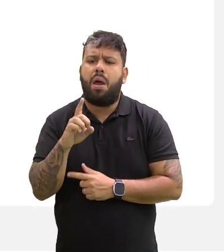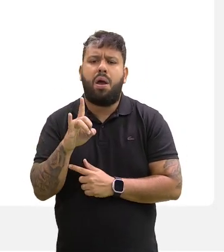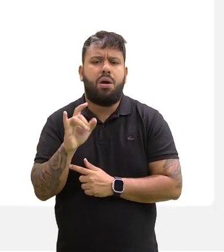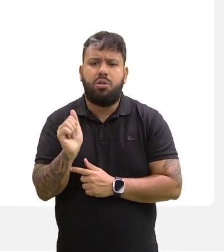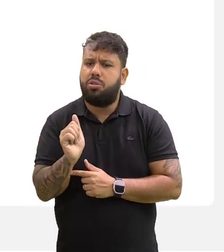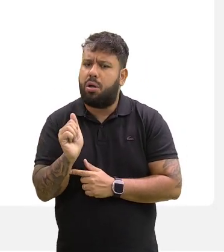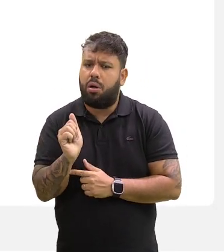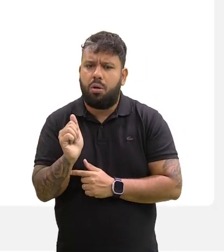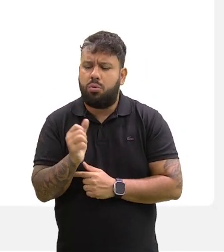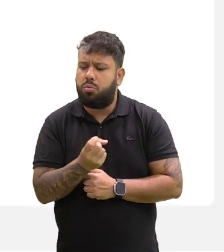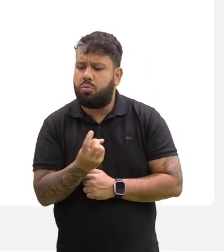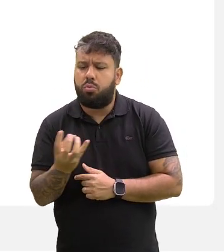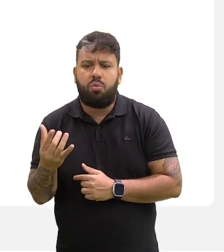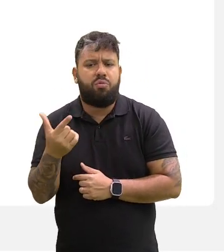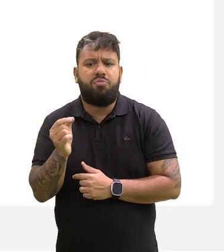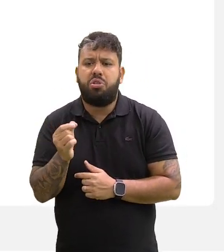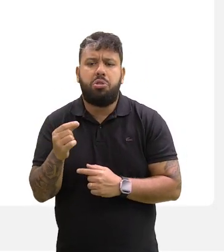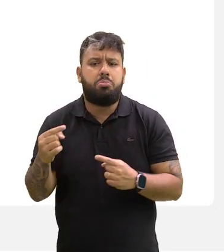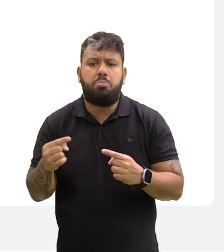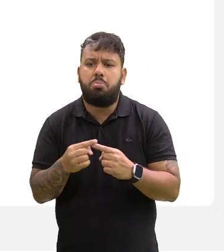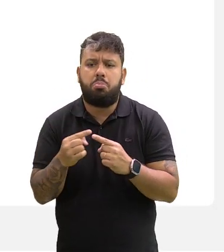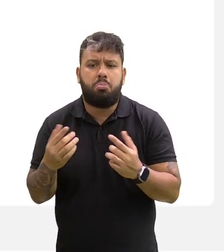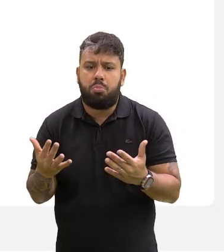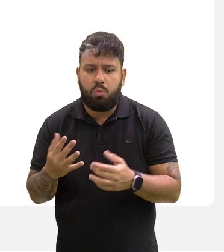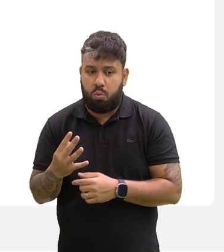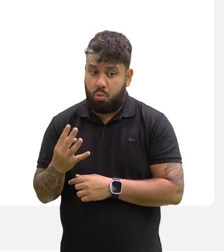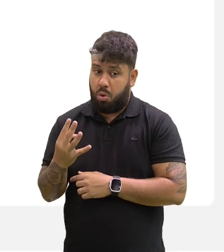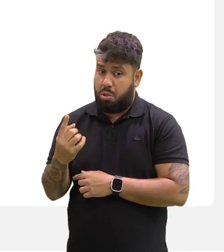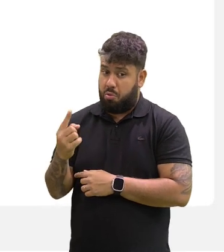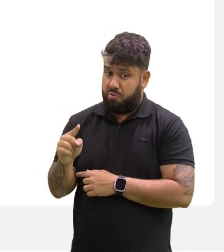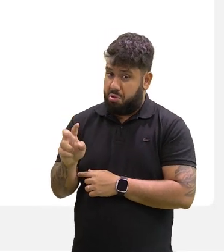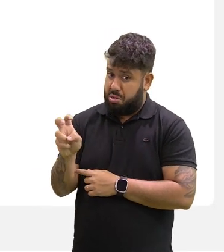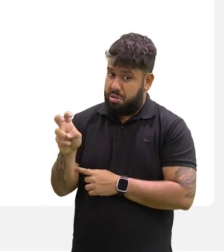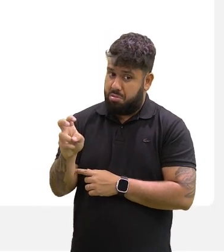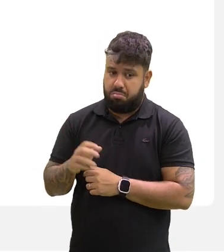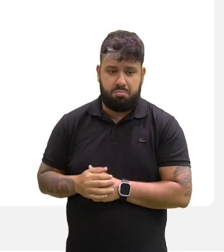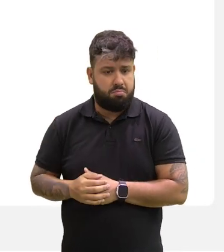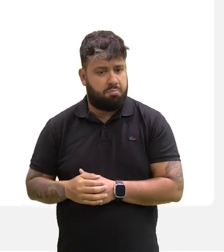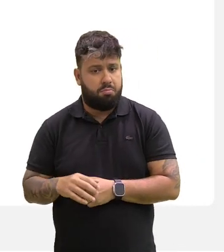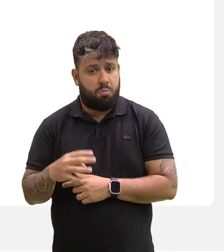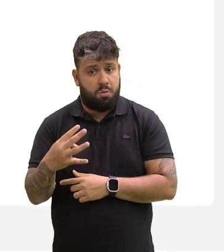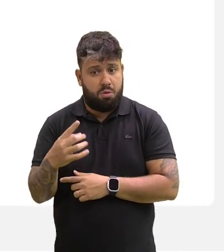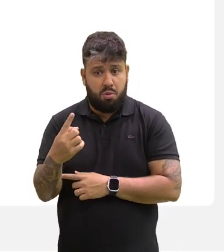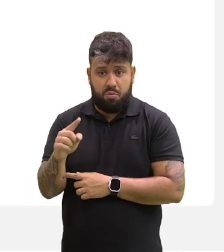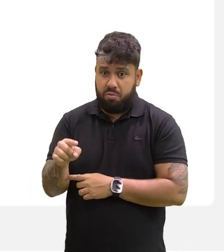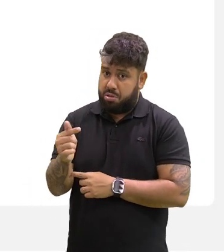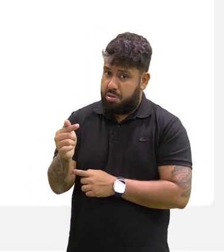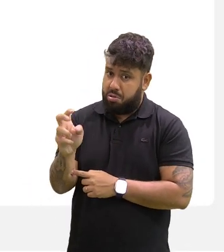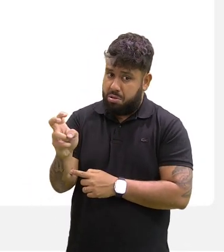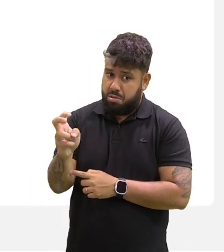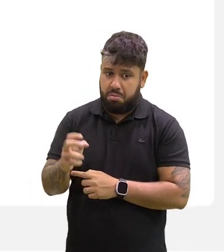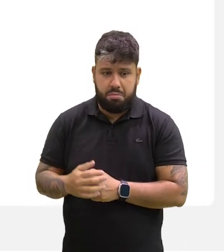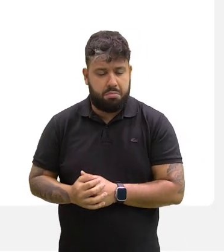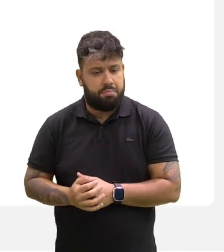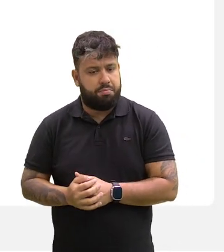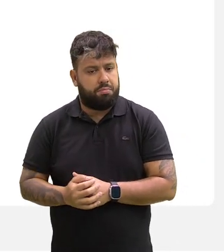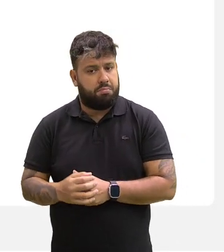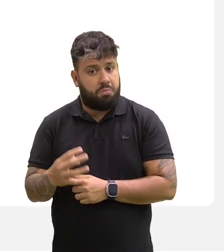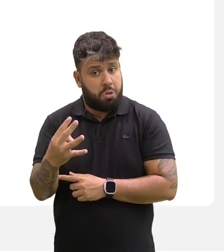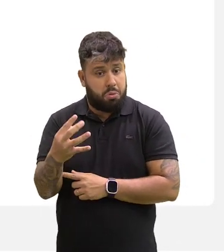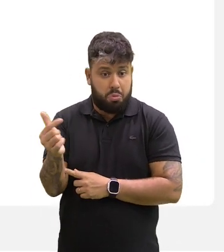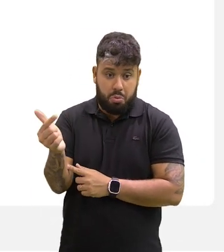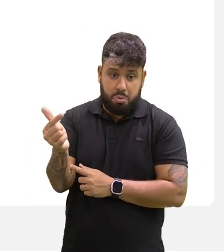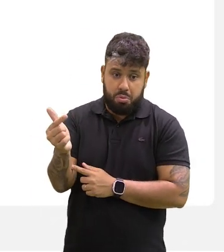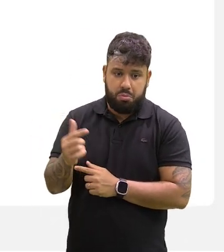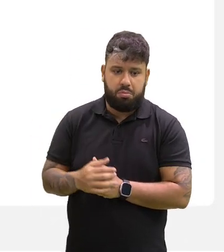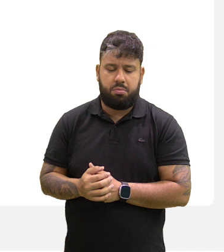dos 20 calçados será letra A, 41,5, letra B, 41,75, letra C,